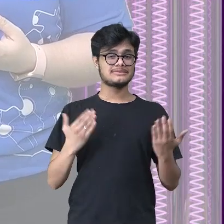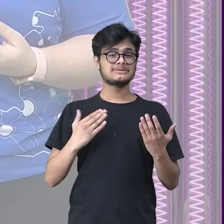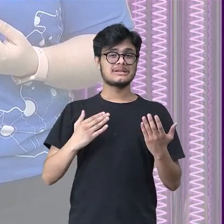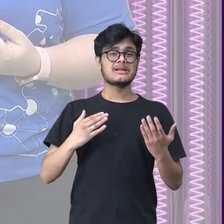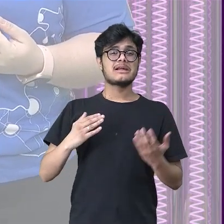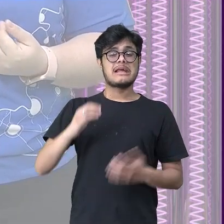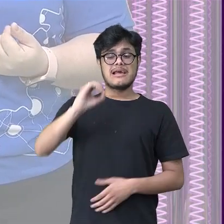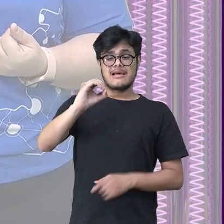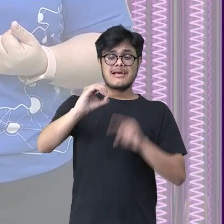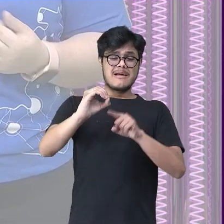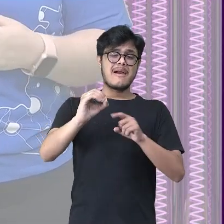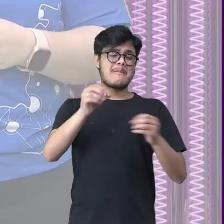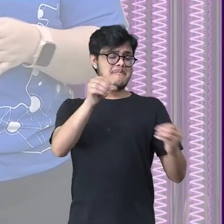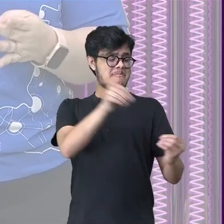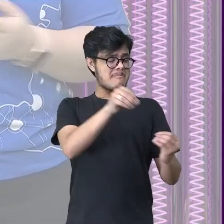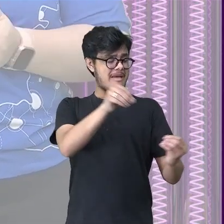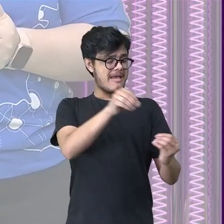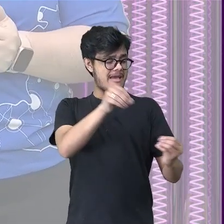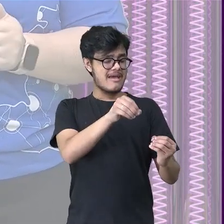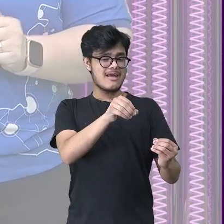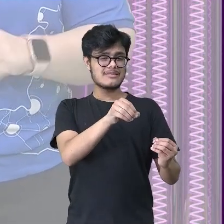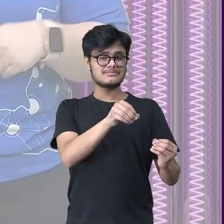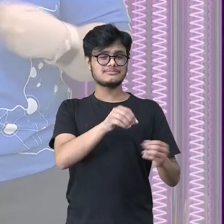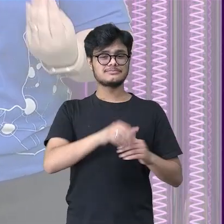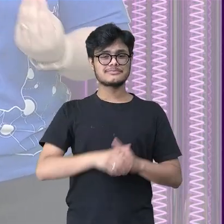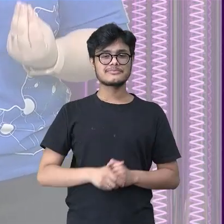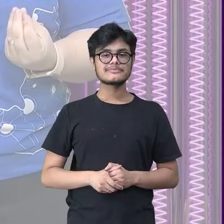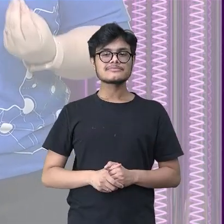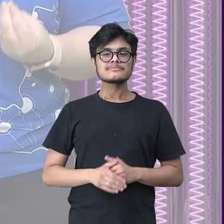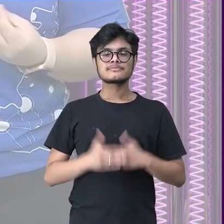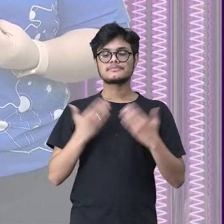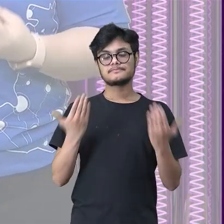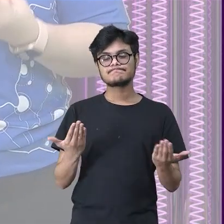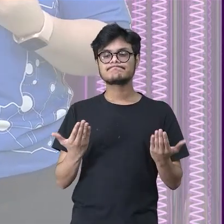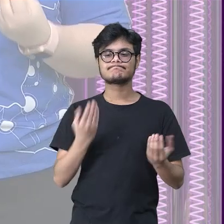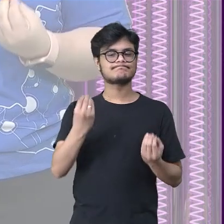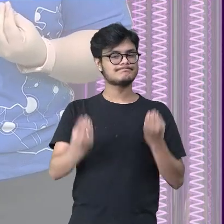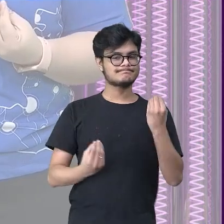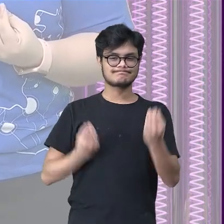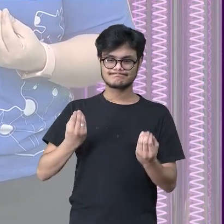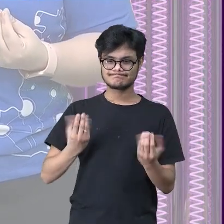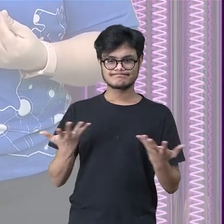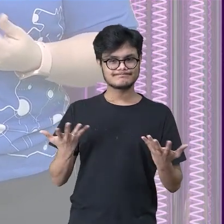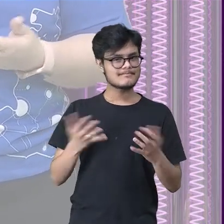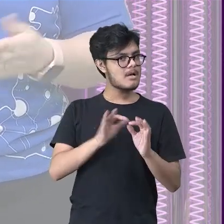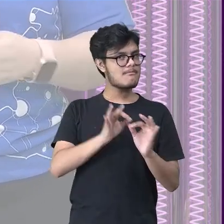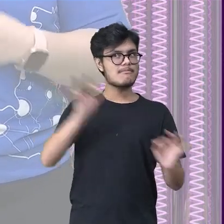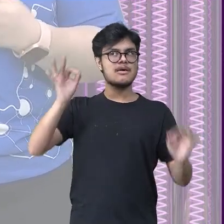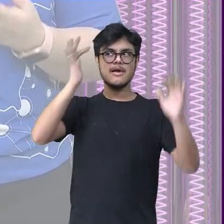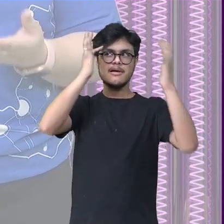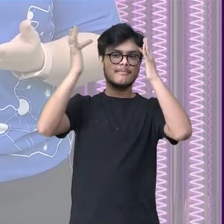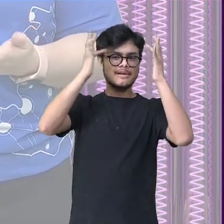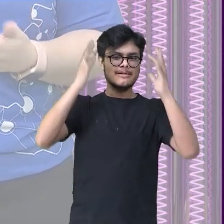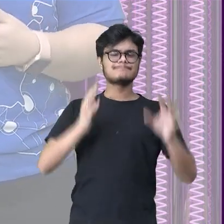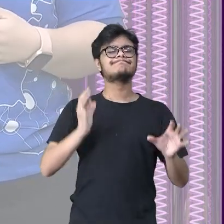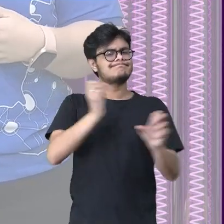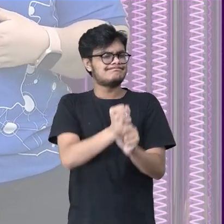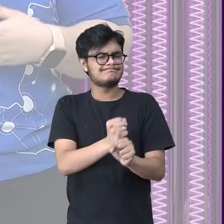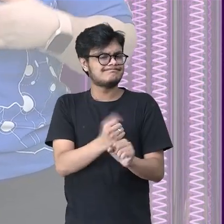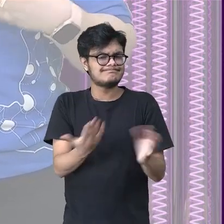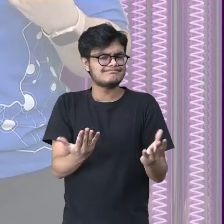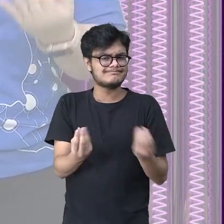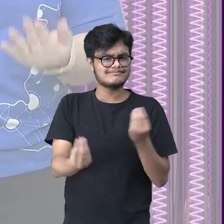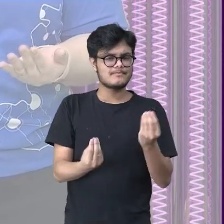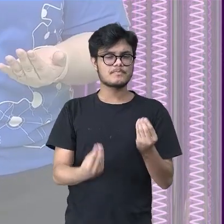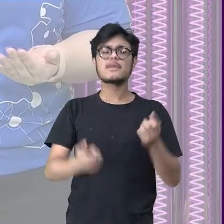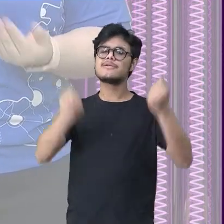mais próxima da Terra, né? Tirando o Sol. Então, imagine essa distância, né? E para facilitar aí na